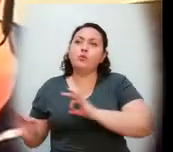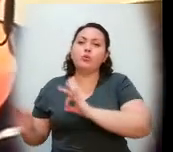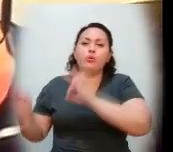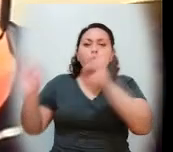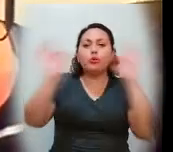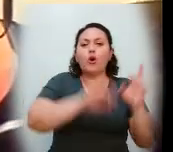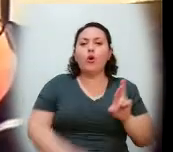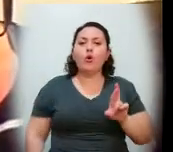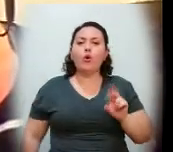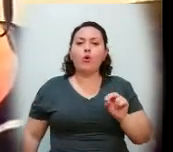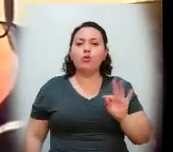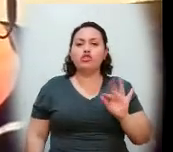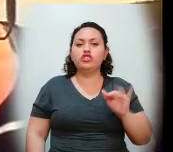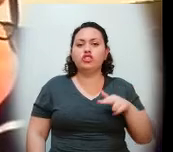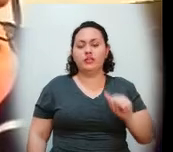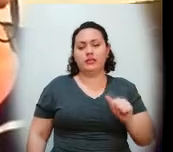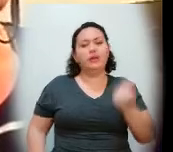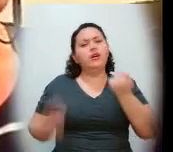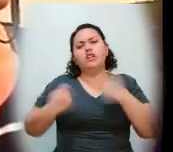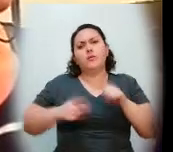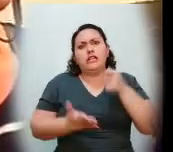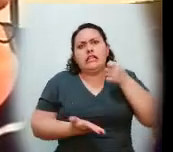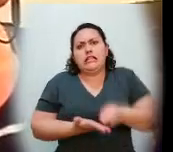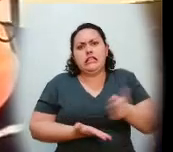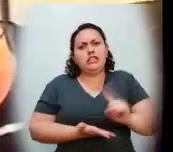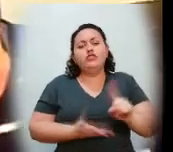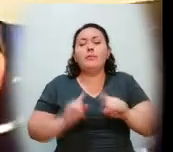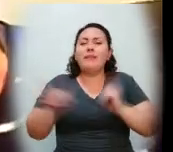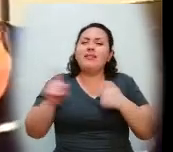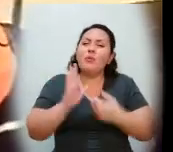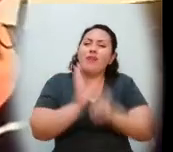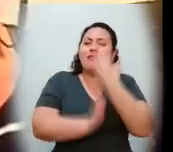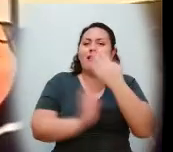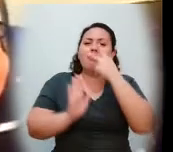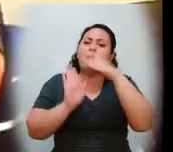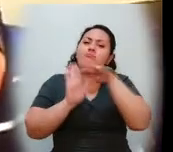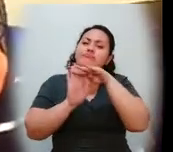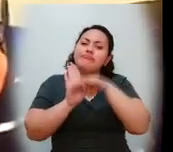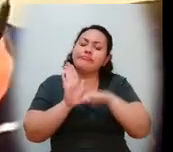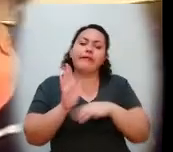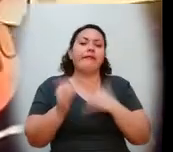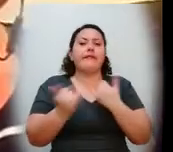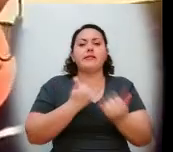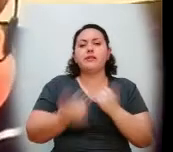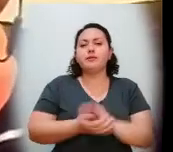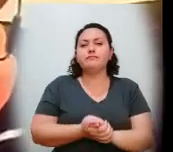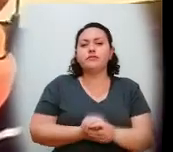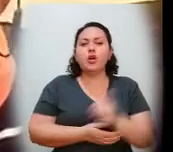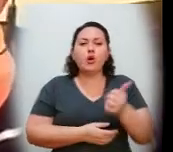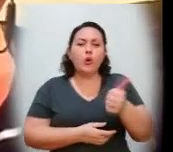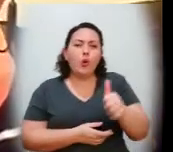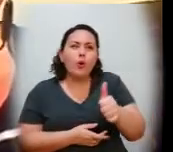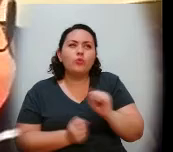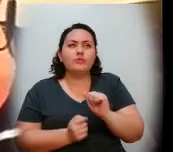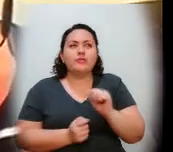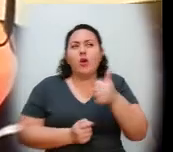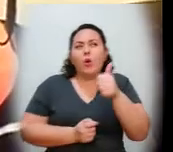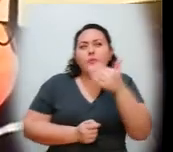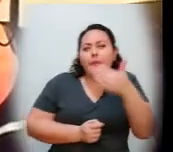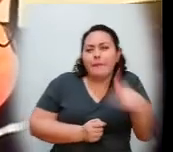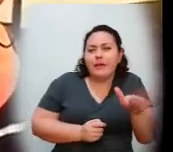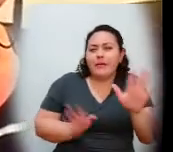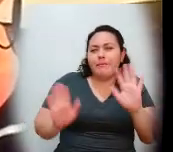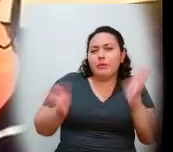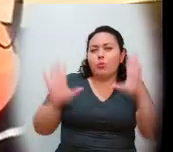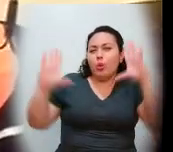rígida, né? Mas organizar uma rotina, assim. Então, mais ou menos entre 11 e 11 e meia eu vou dormir, né? E